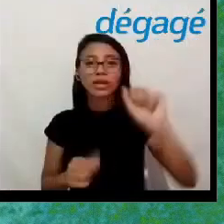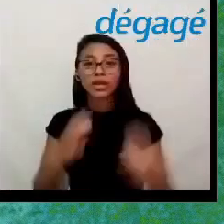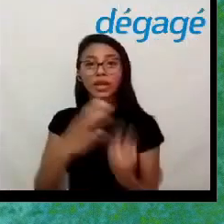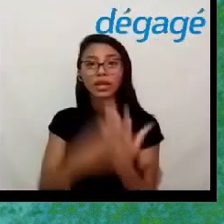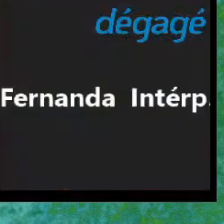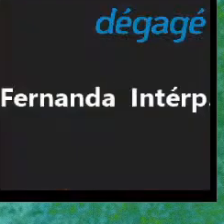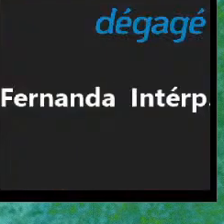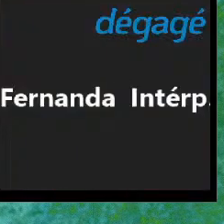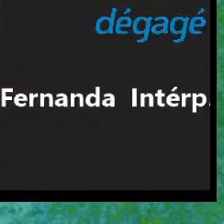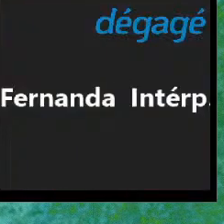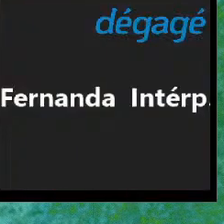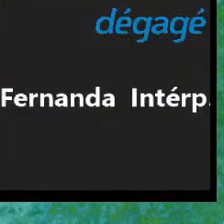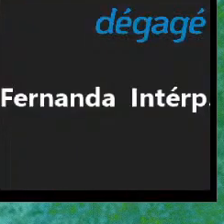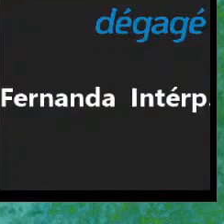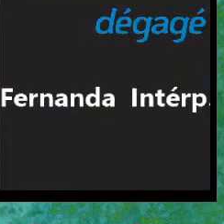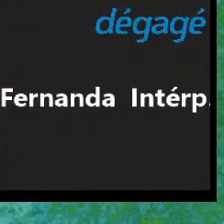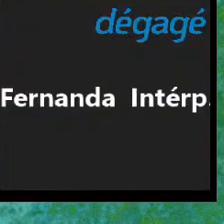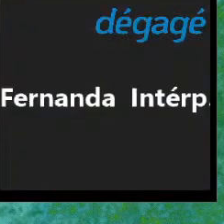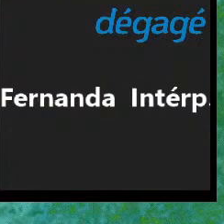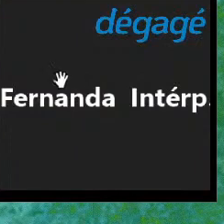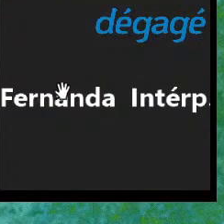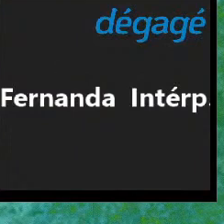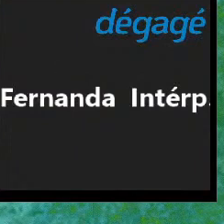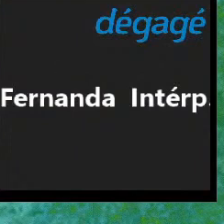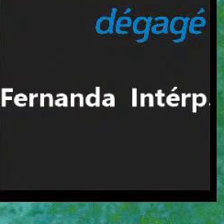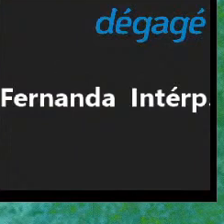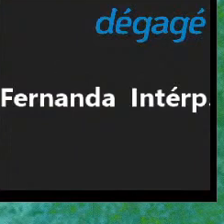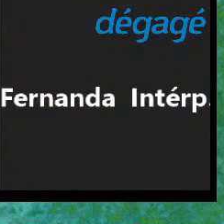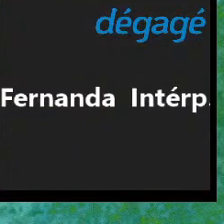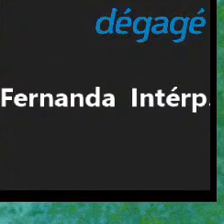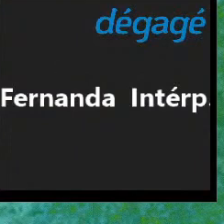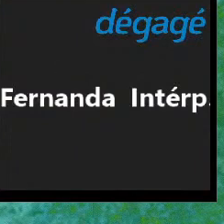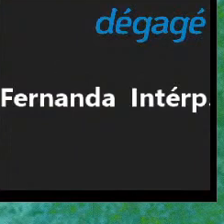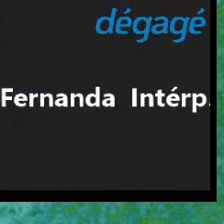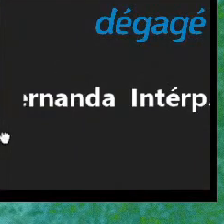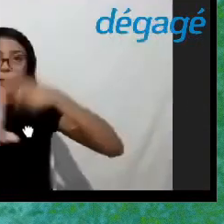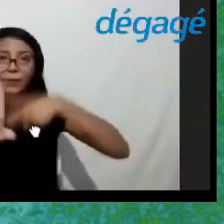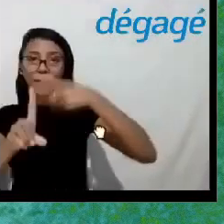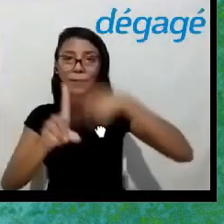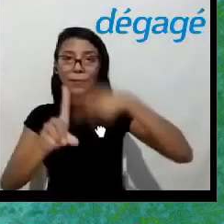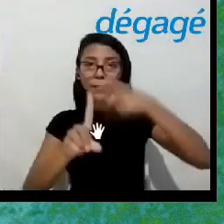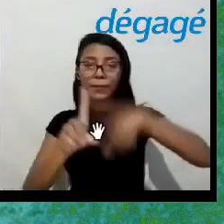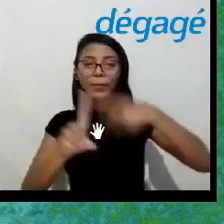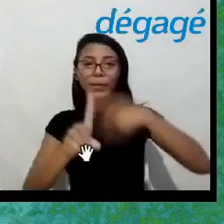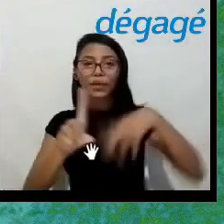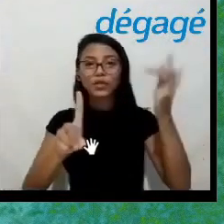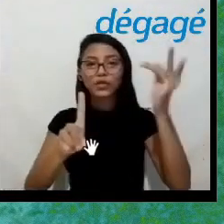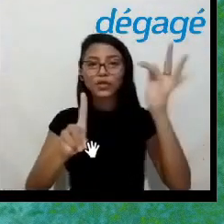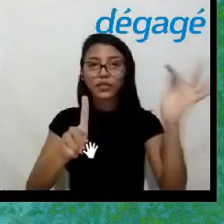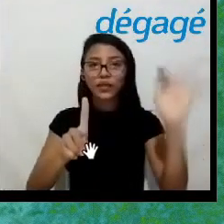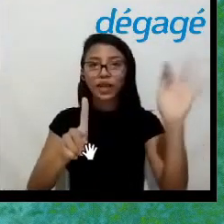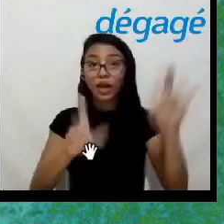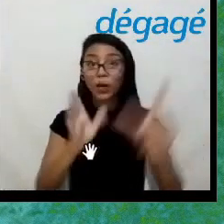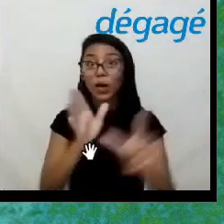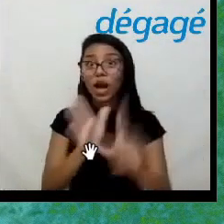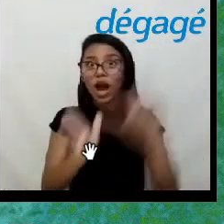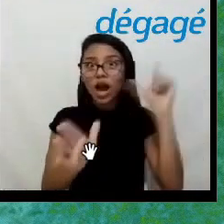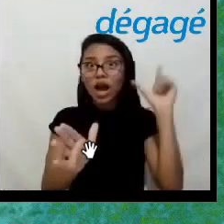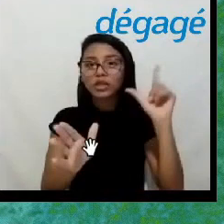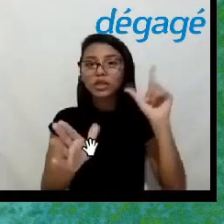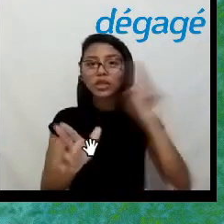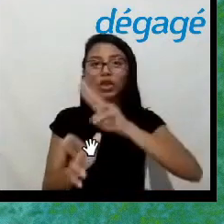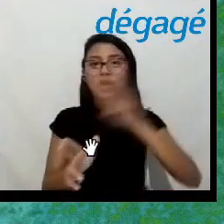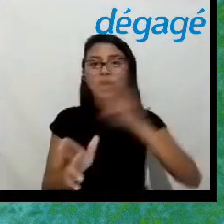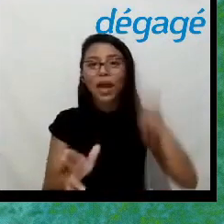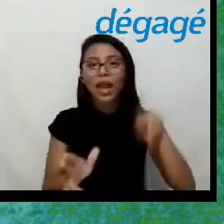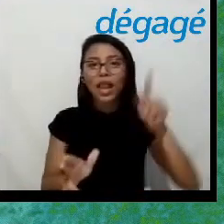1973, em fevereiro, quando se chamava Grita, Grupo Independente de Teatro, que trabalha na confluência da